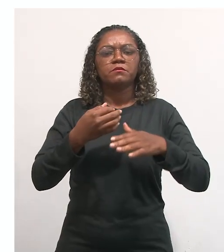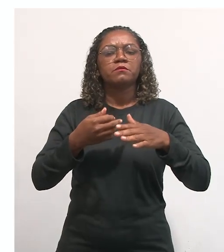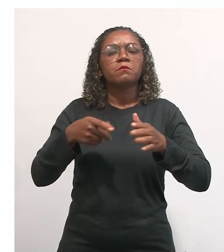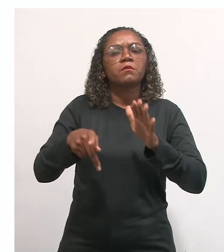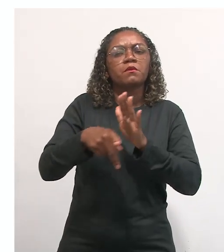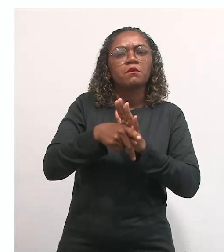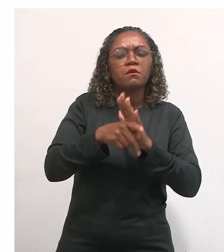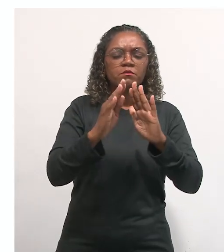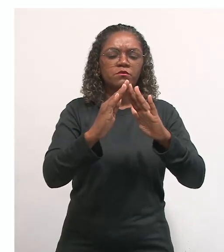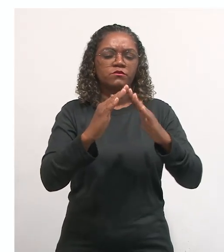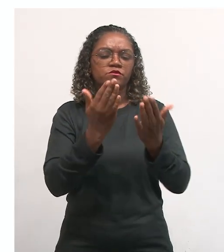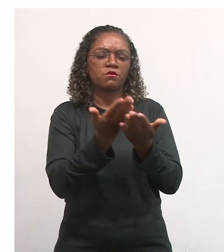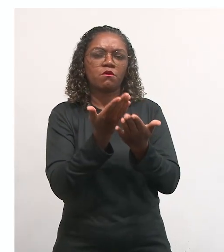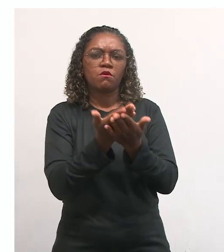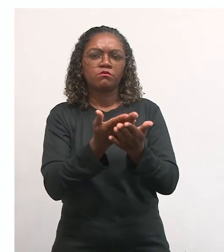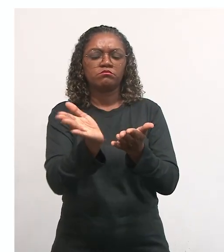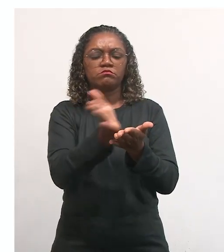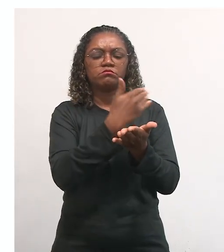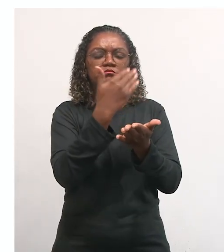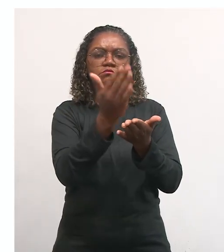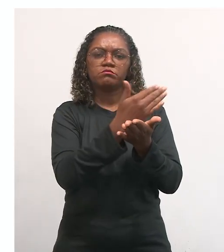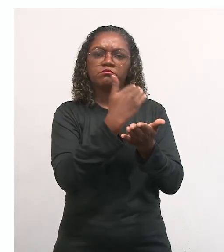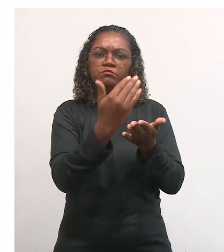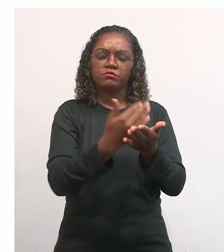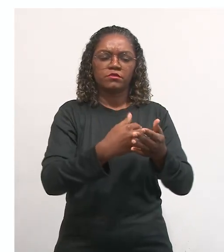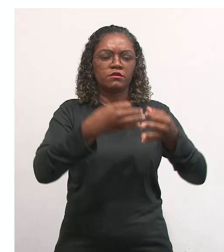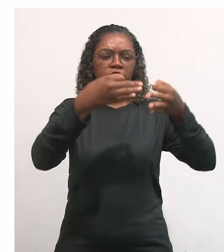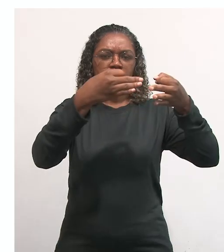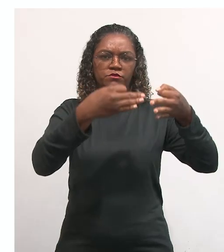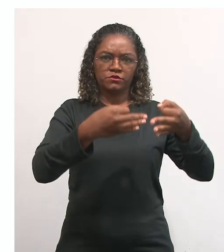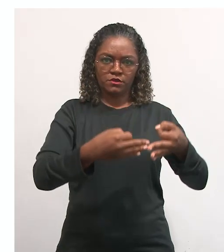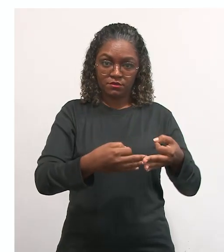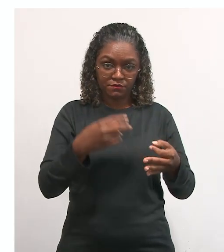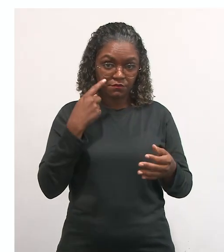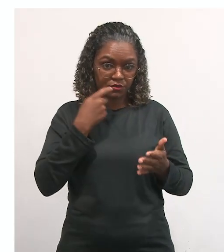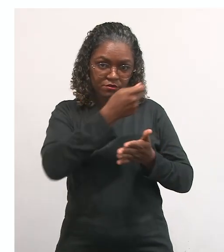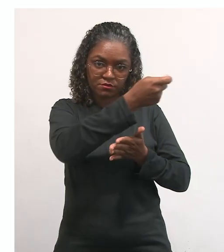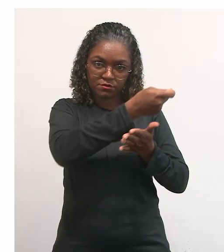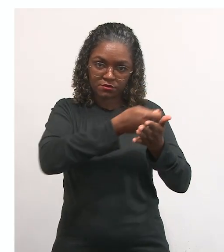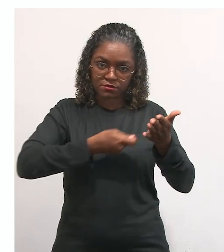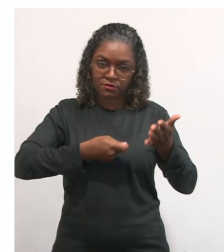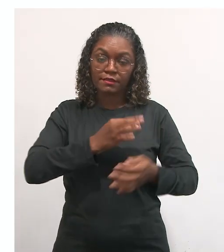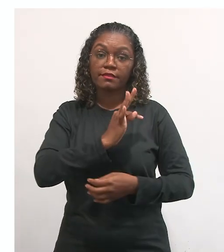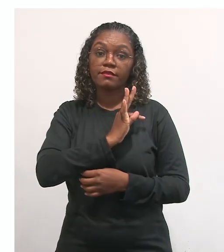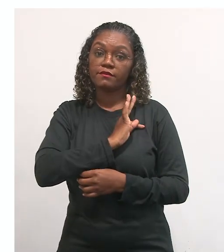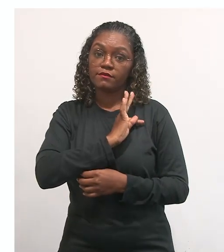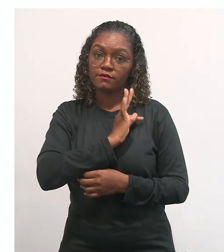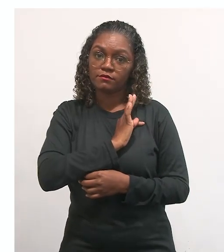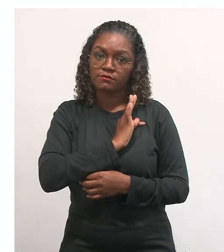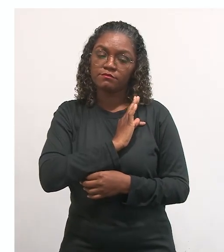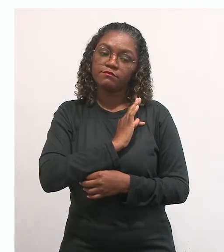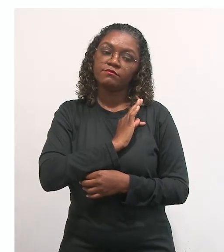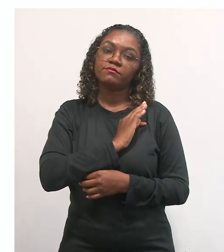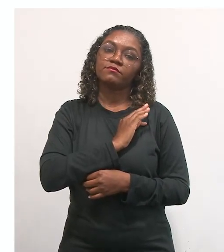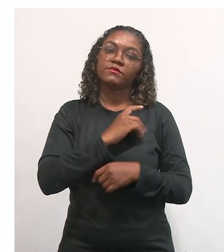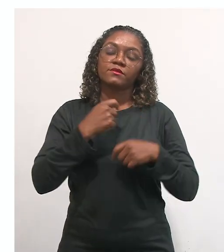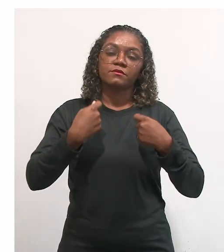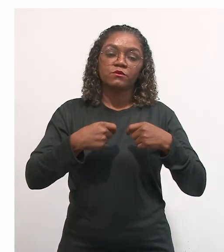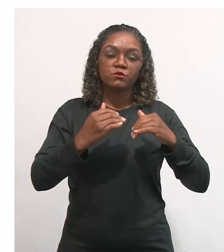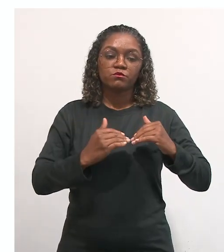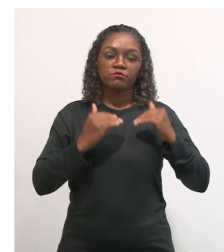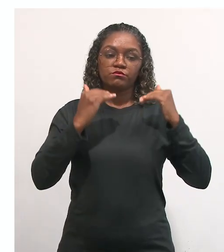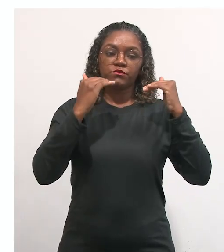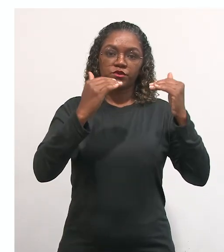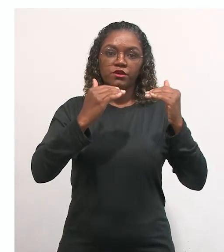livros escolares Então você percebe numa redação técnica nós temos um um um